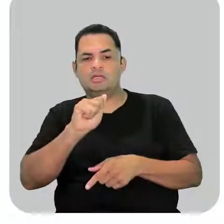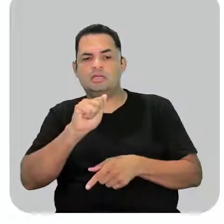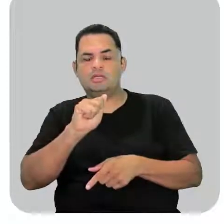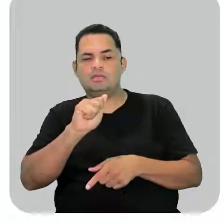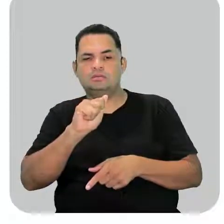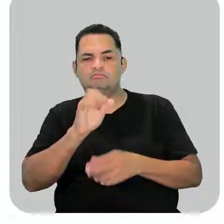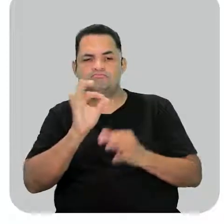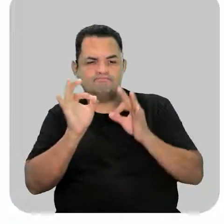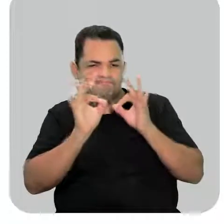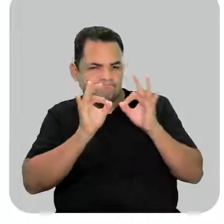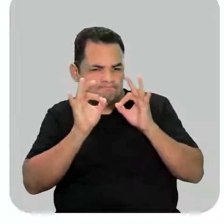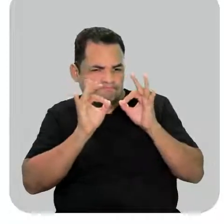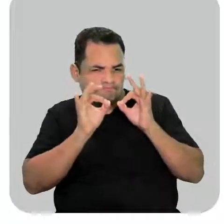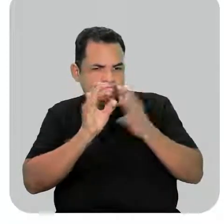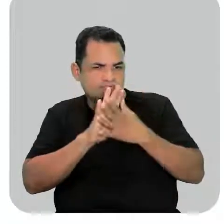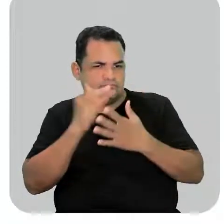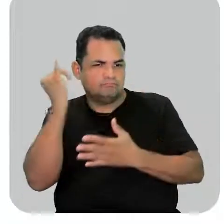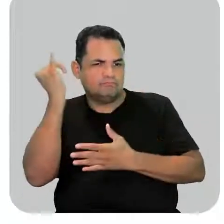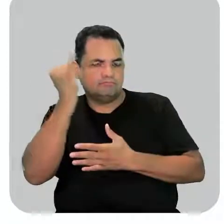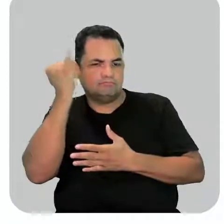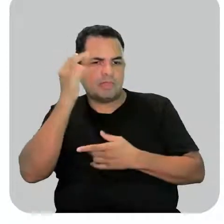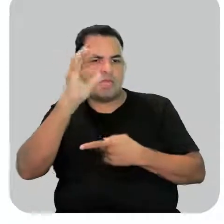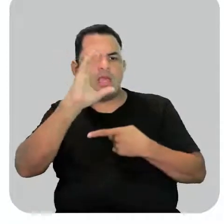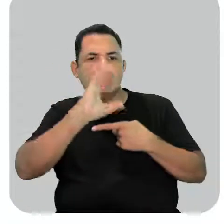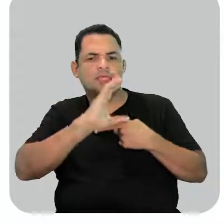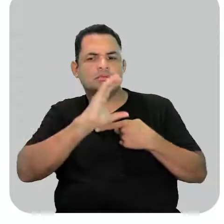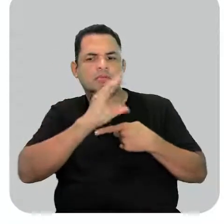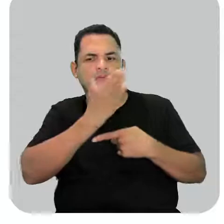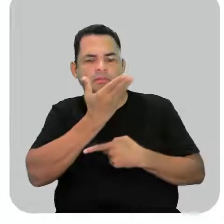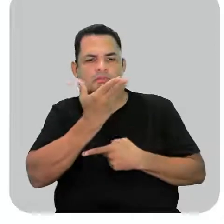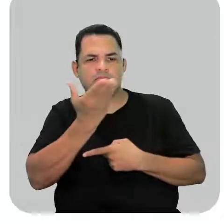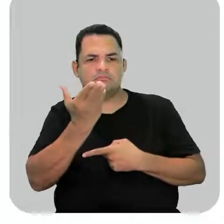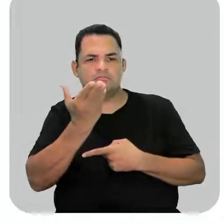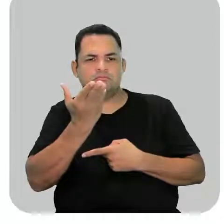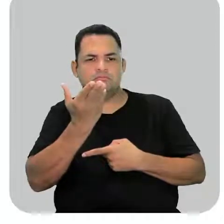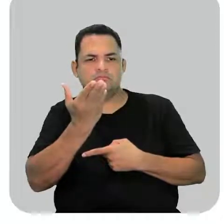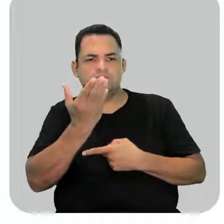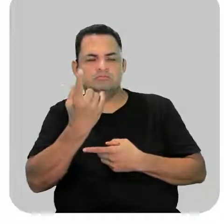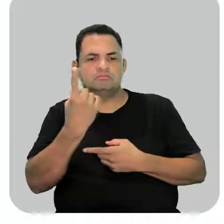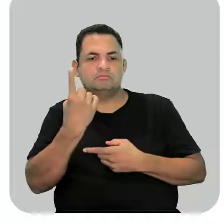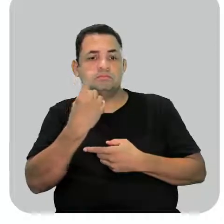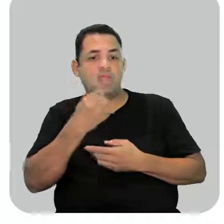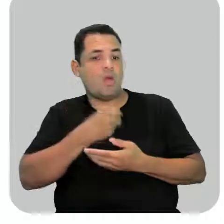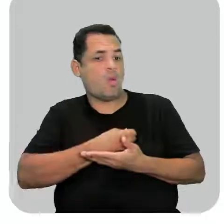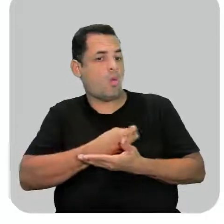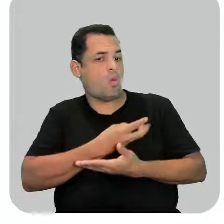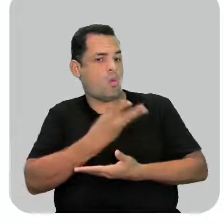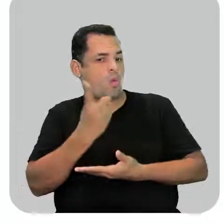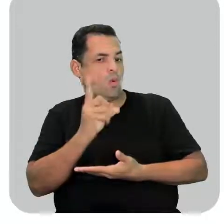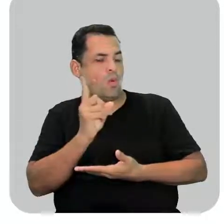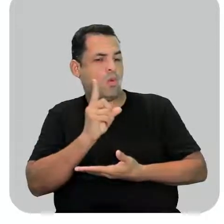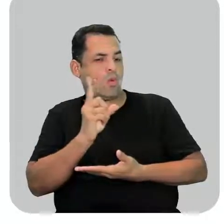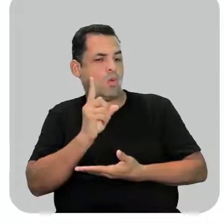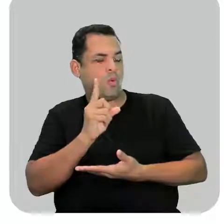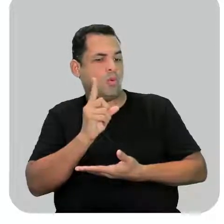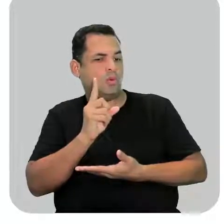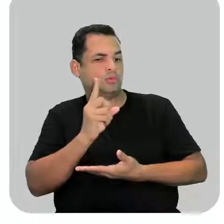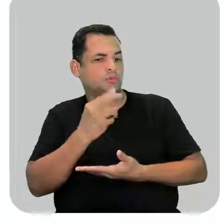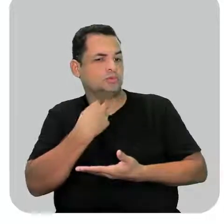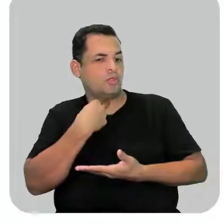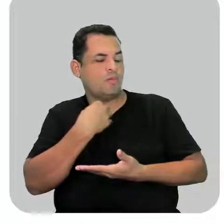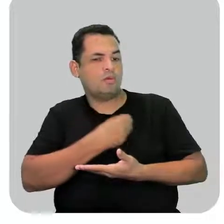importante. Esse carbono aqui, ó, ele não entra na contagem de átomos de carbono para dar